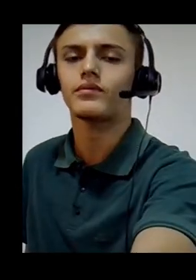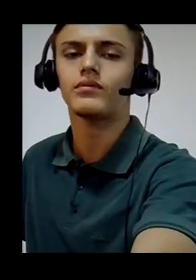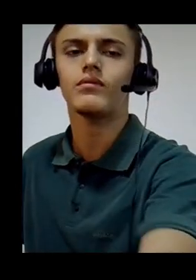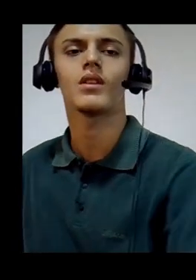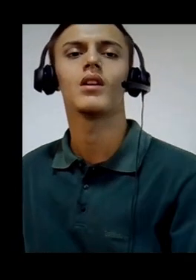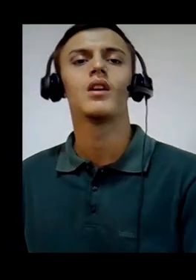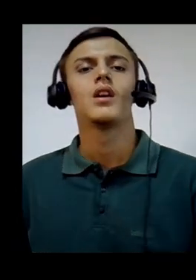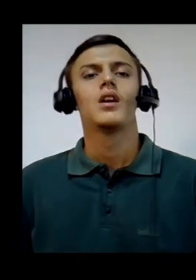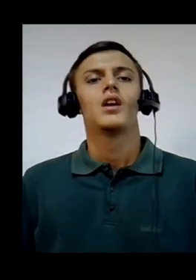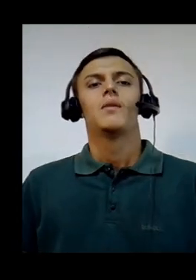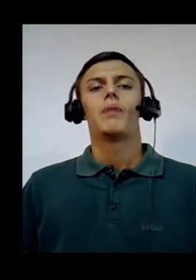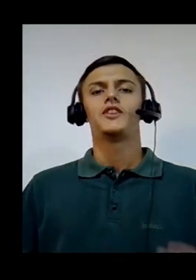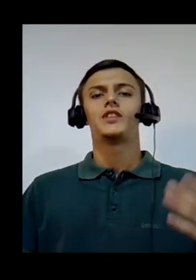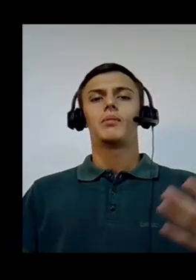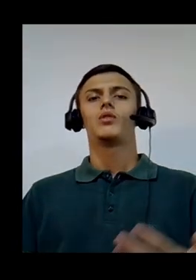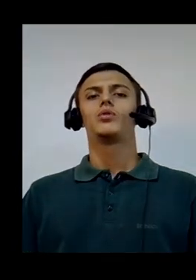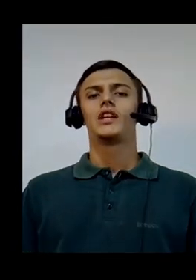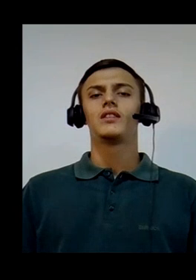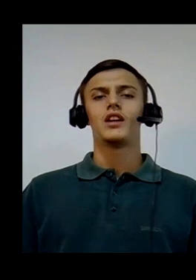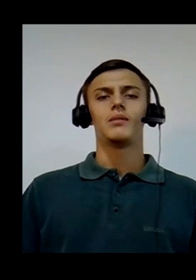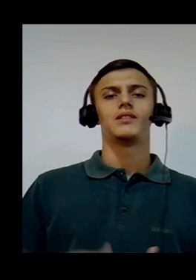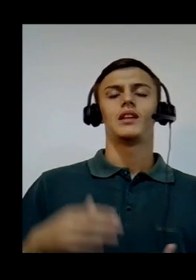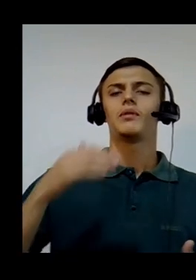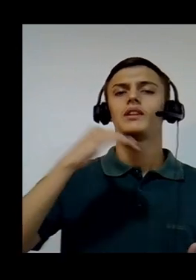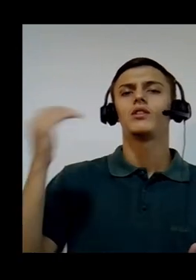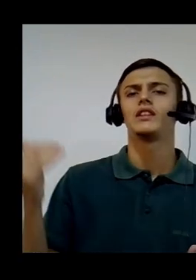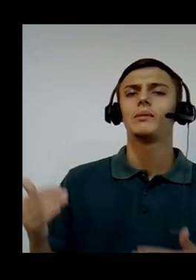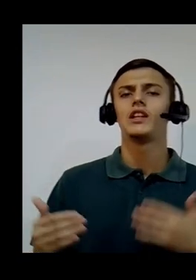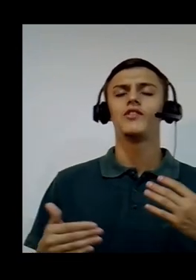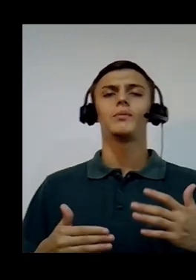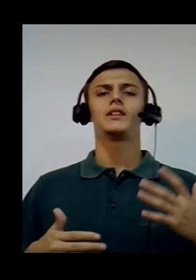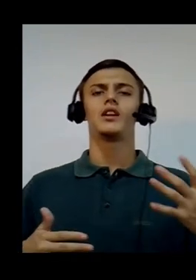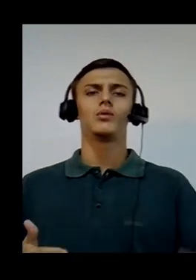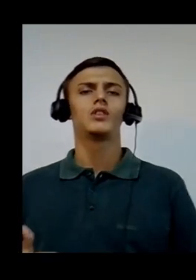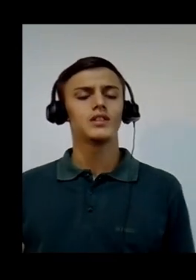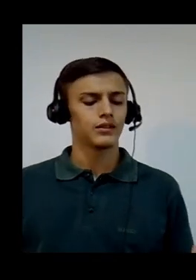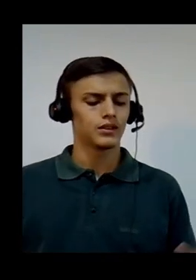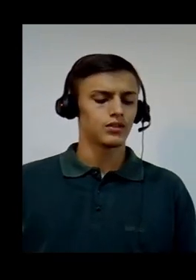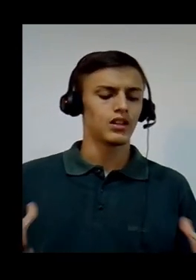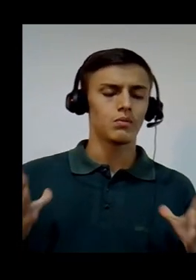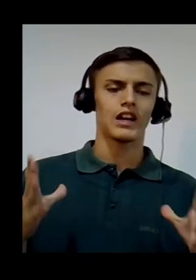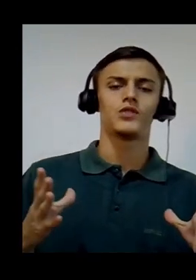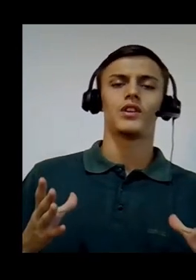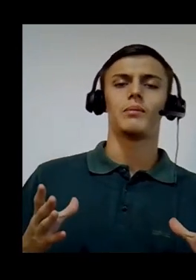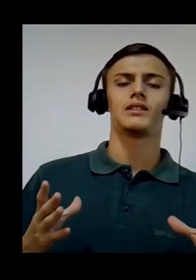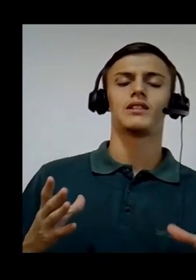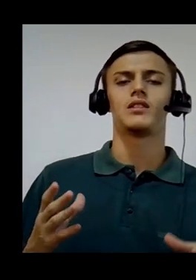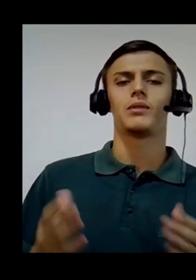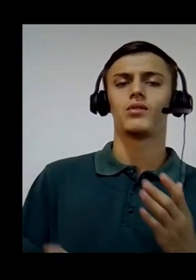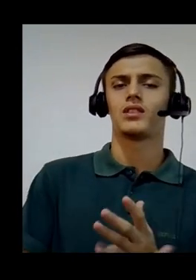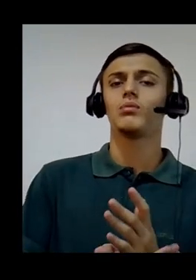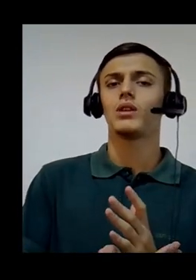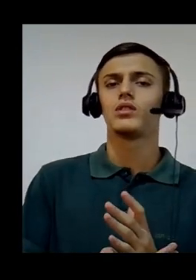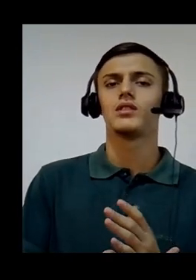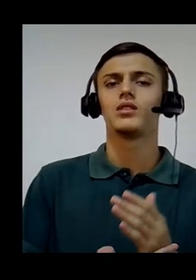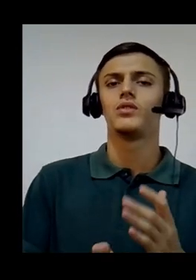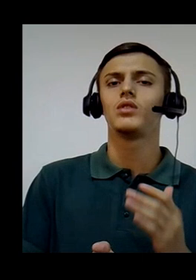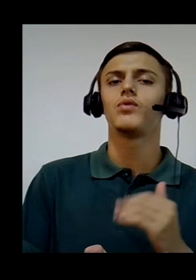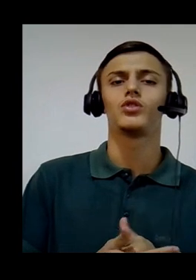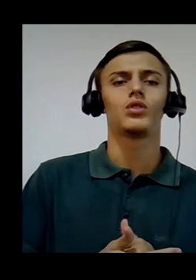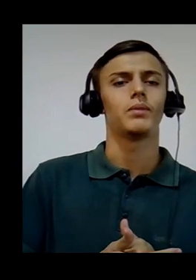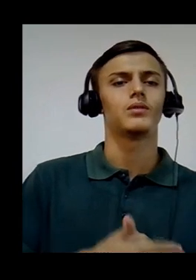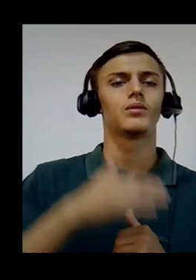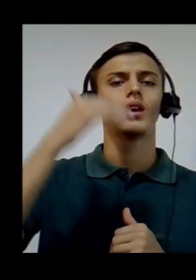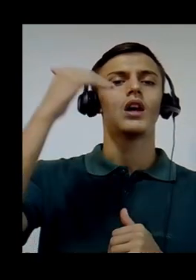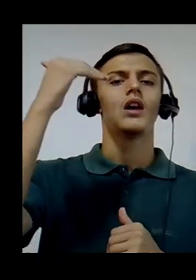também. Parte de trabalho em altura em andaime, sempre manter o andaime livre de material não utilizado. Então, se tem uma caixa de ferramentas lá em cima que você não está utilizando,